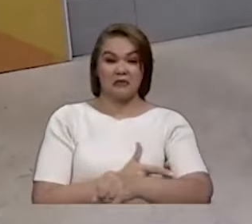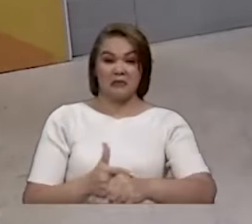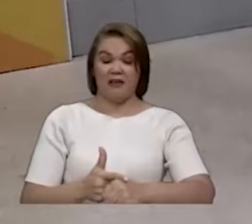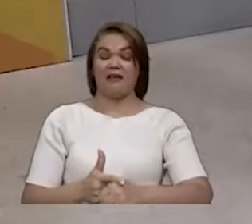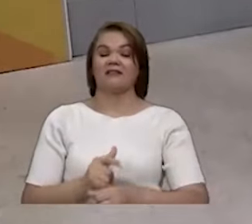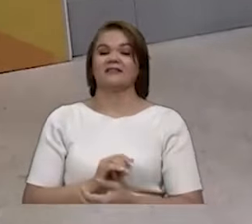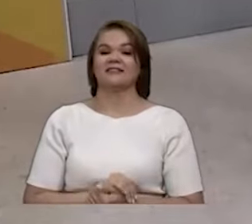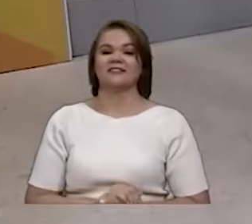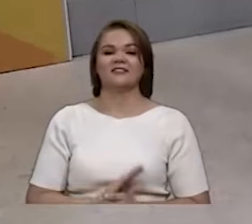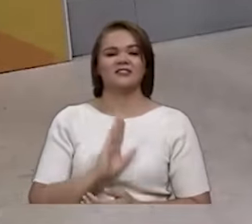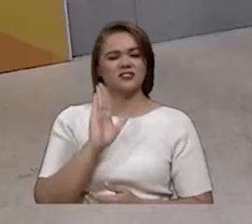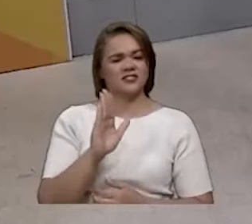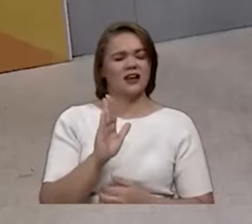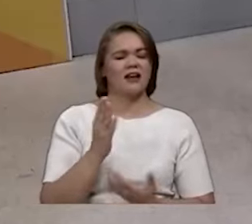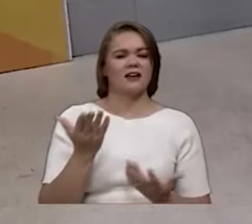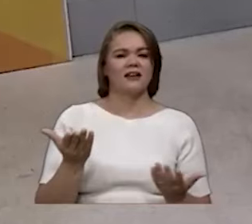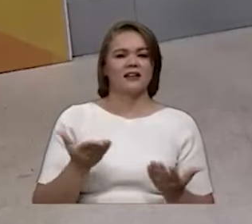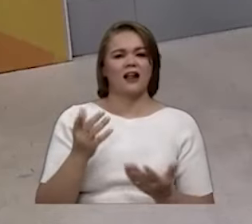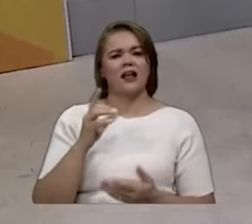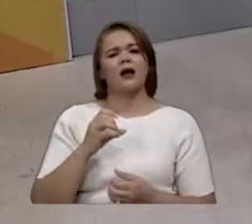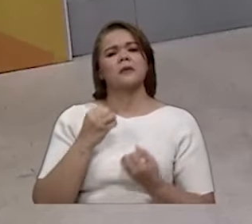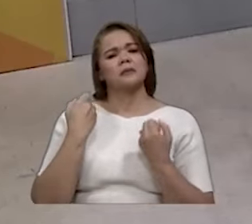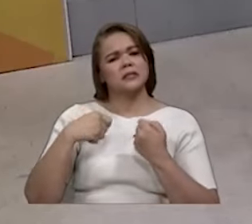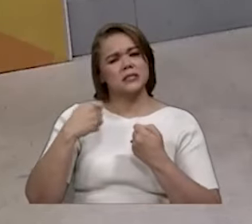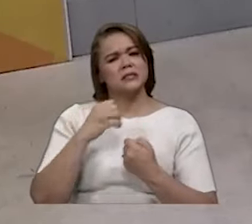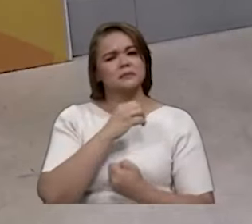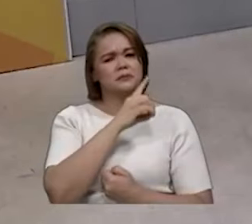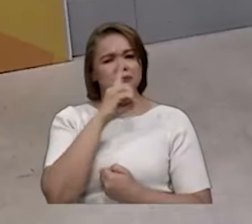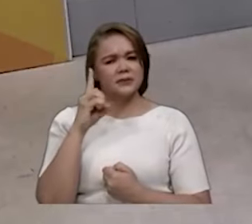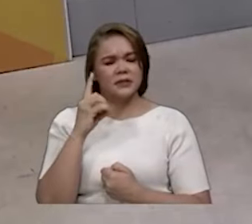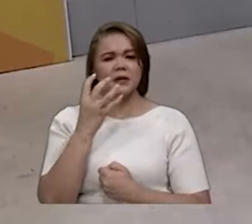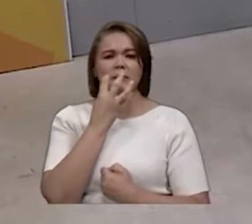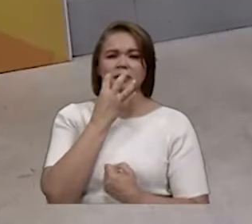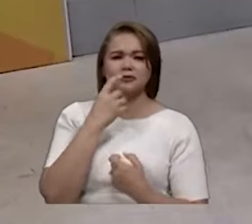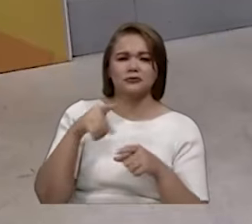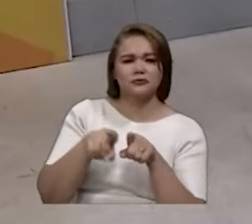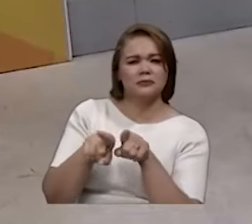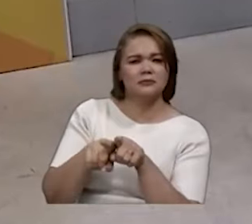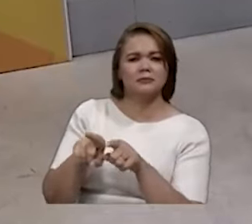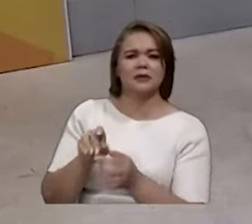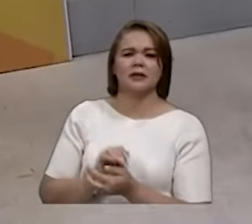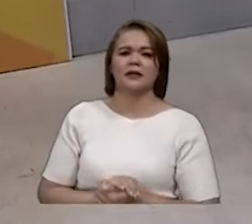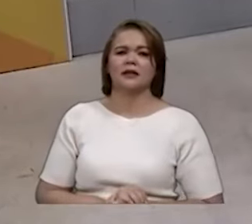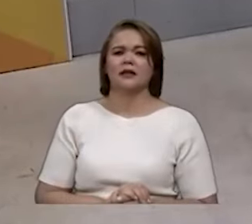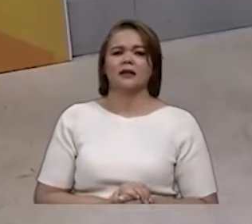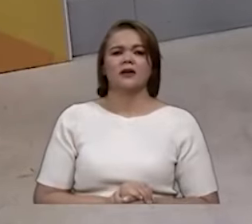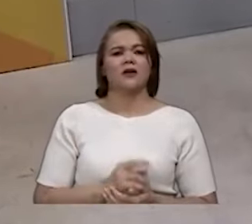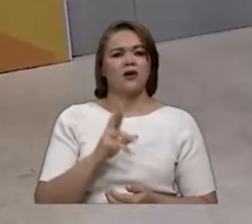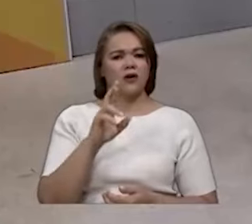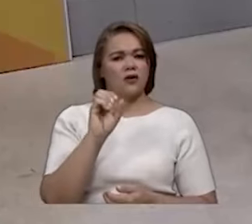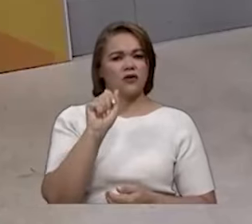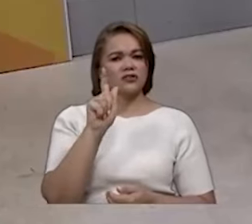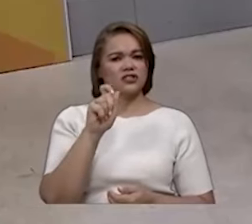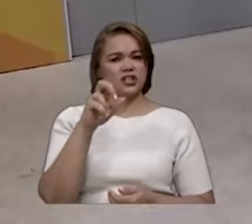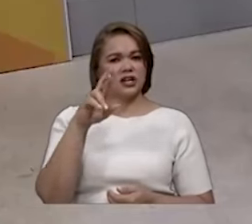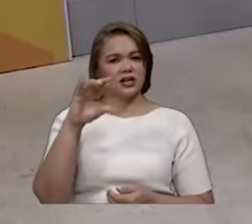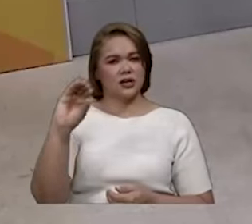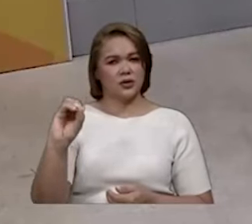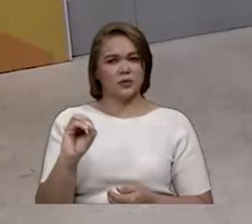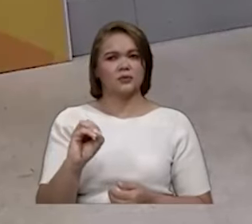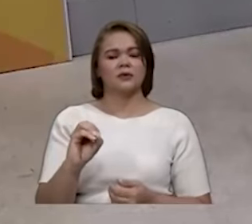Já fez as pazes. Já. Tem que dar bom dia, gente, pra ele. Oi, tá vendo? Ô, seu Rogério de Mello, dá bom dia pra ele aí, viu?